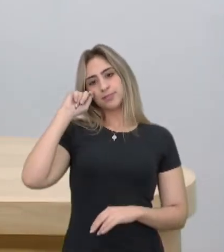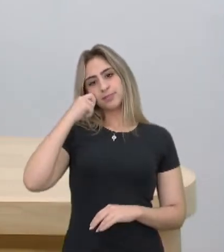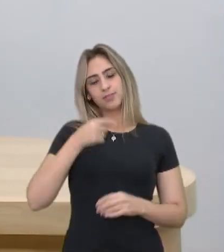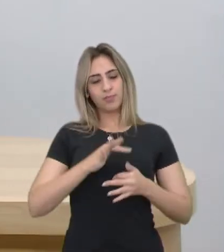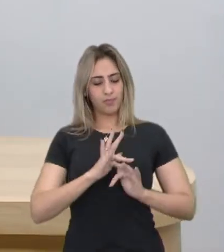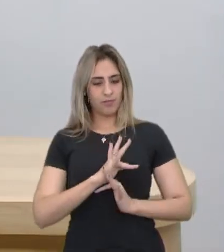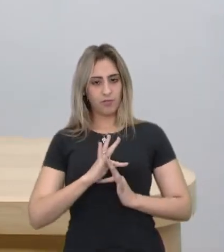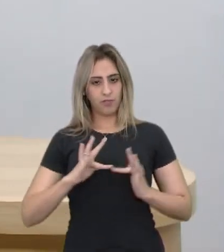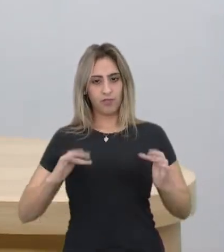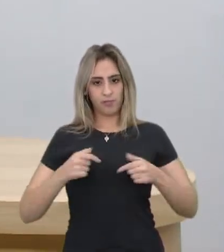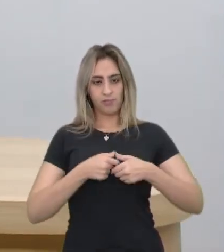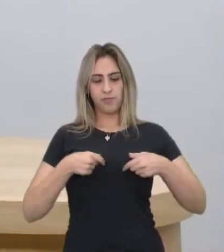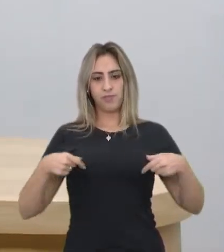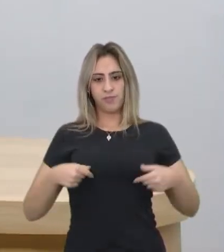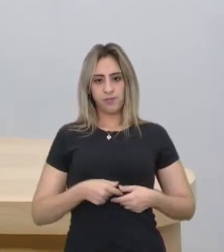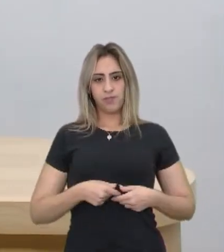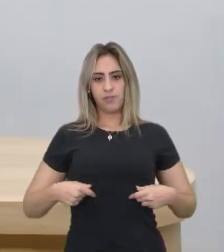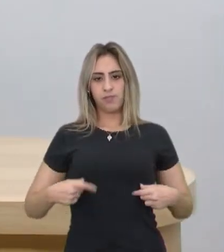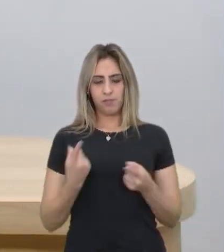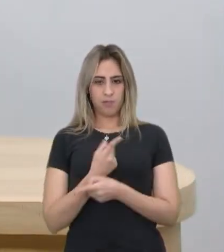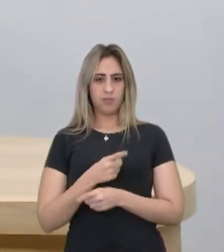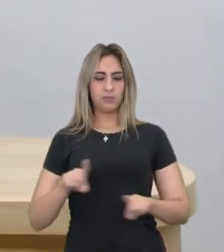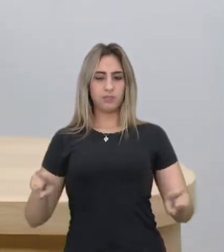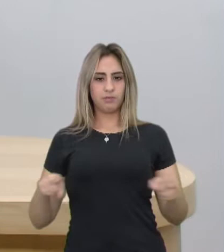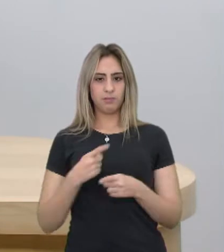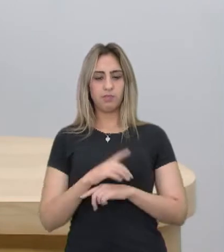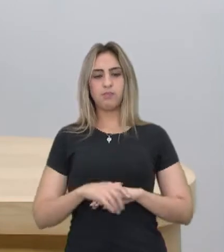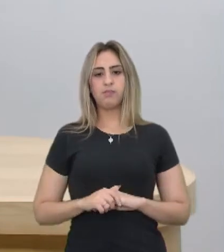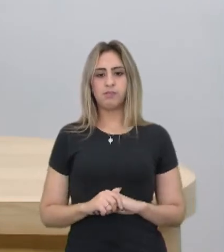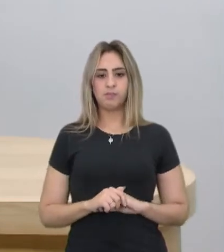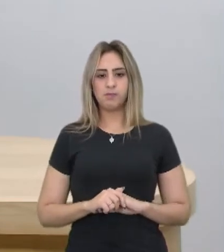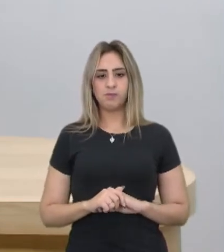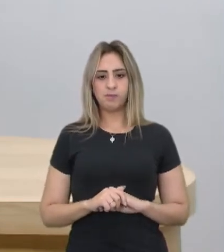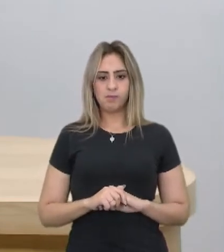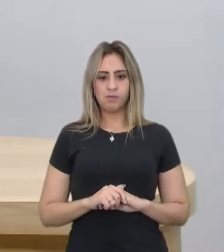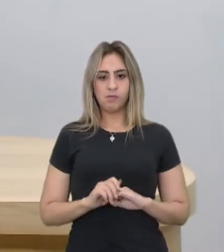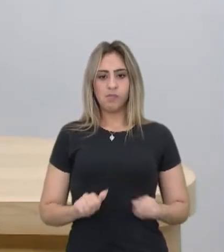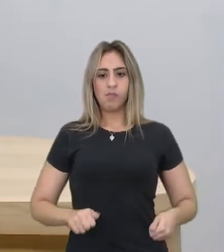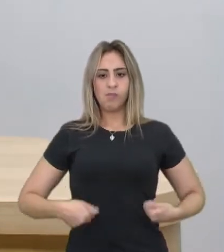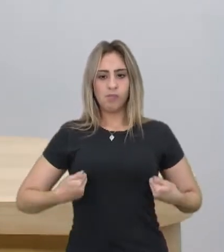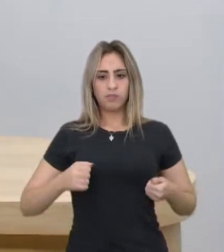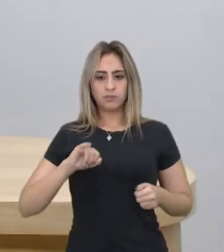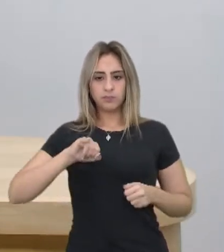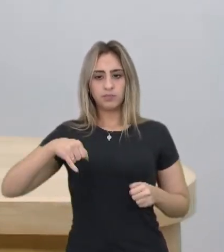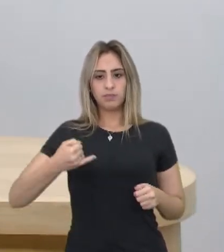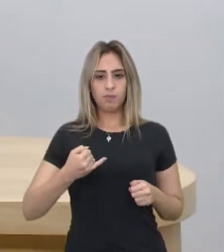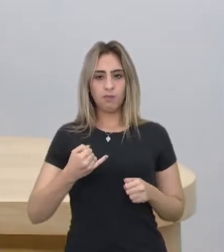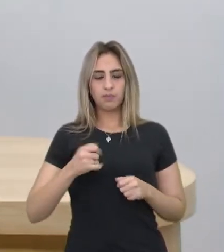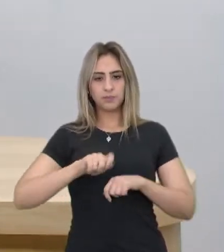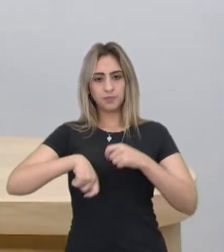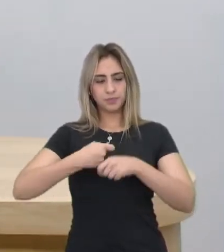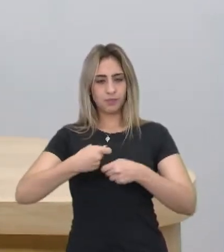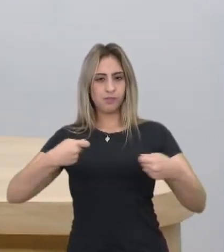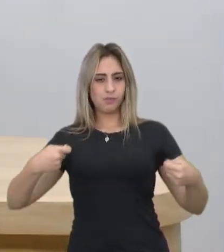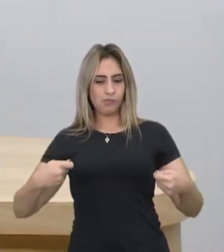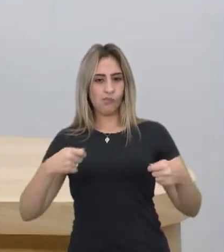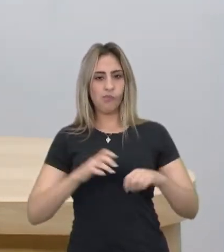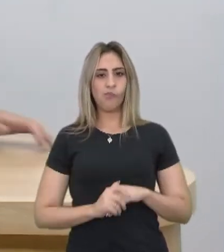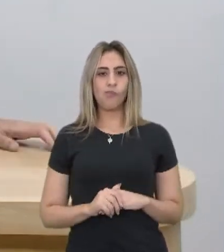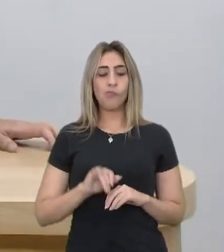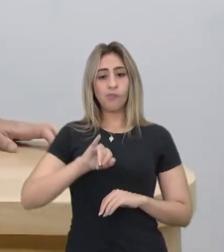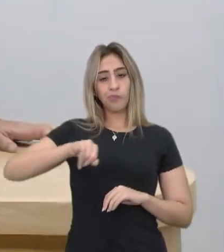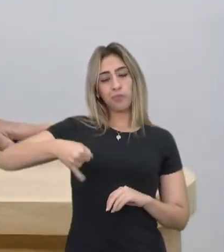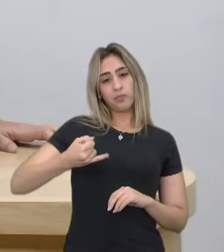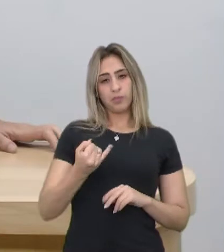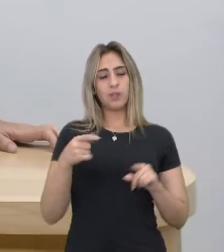uma frase aqui de uma música do Led Zeppelin. Tô com uma calça jeans, tênis, né? E